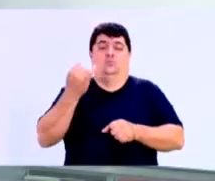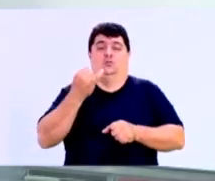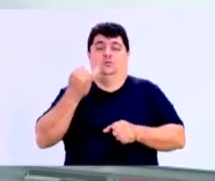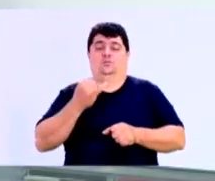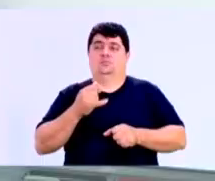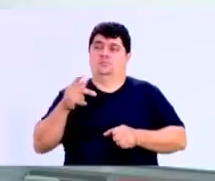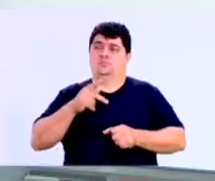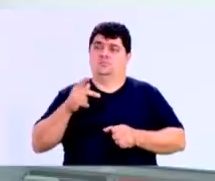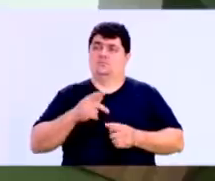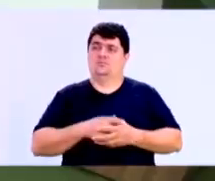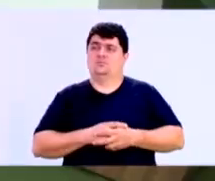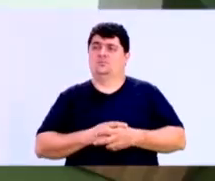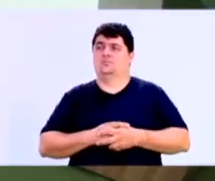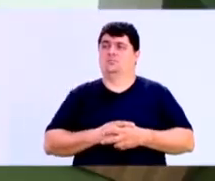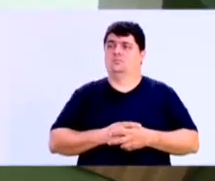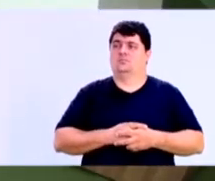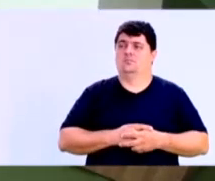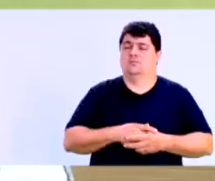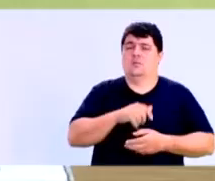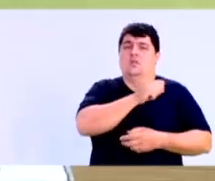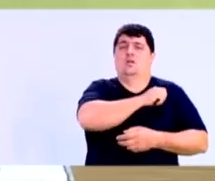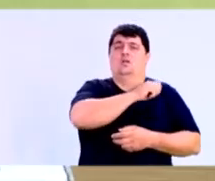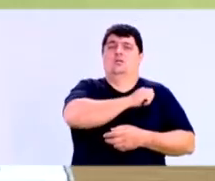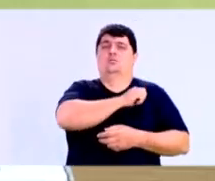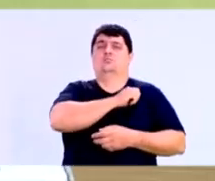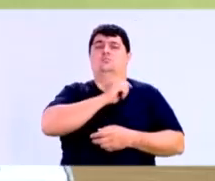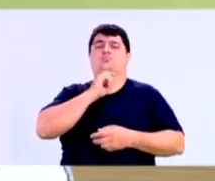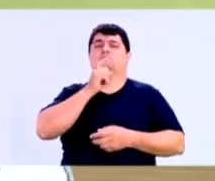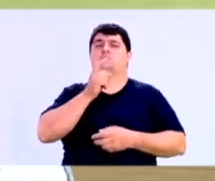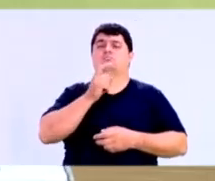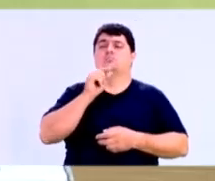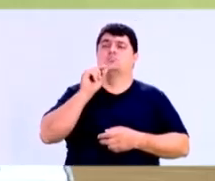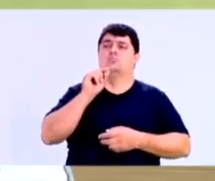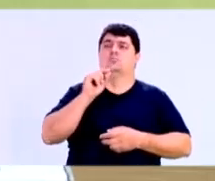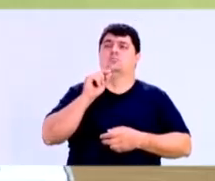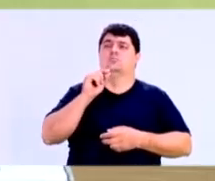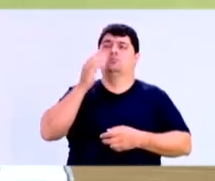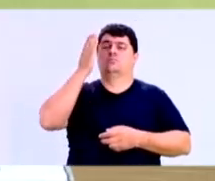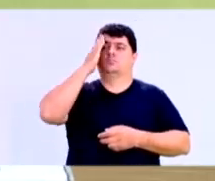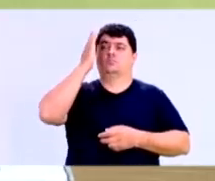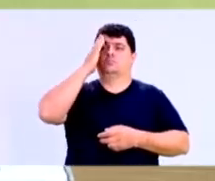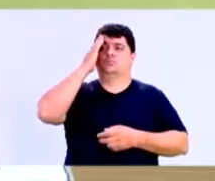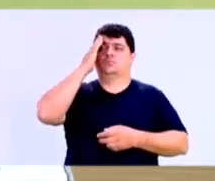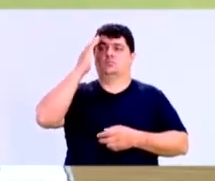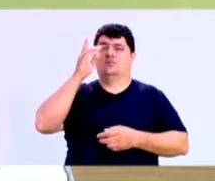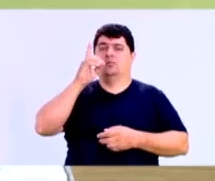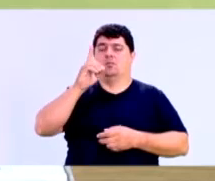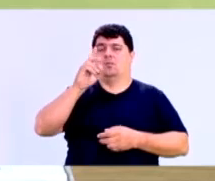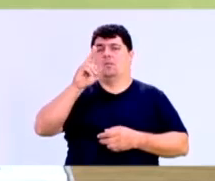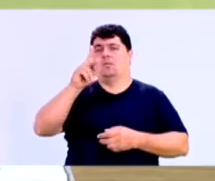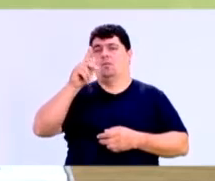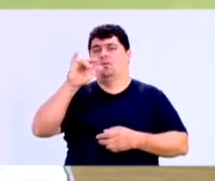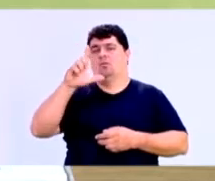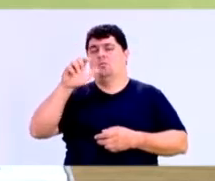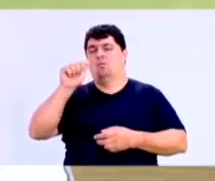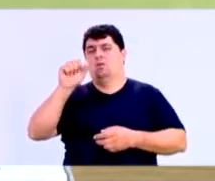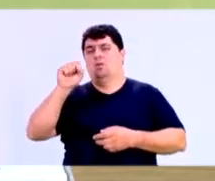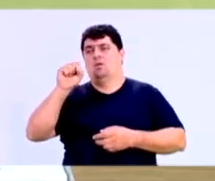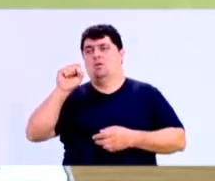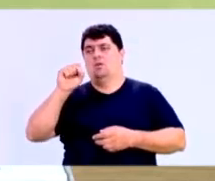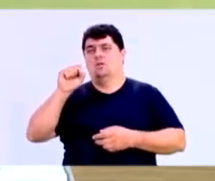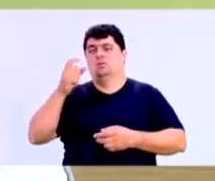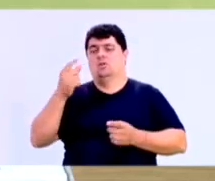Professora Leila? Os alunos estão só com dúvidas, professor, para saber se duplicatas a receber e contas a